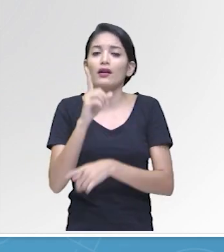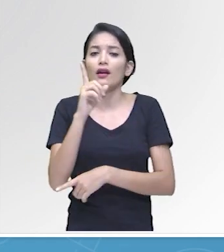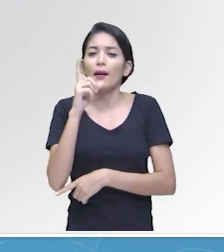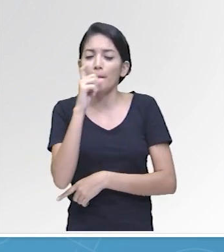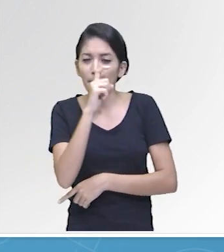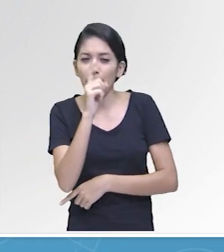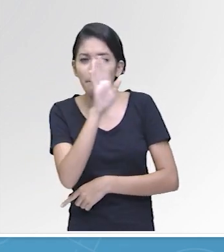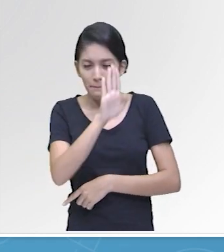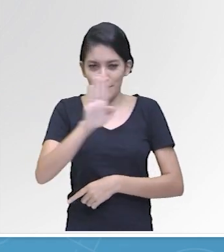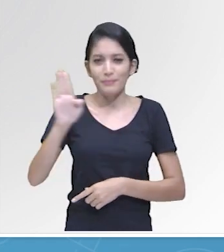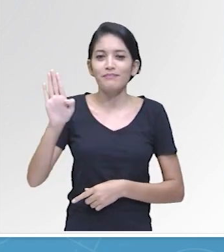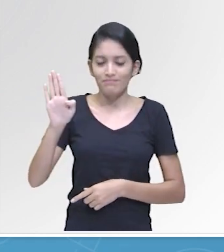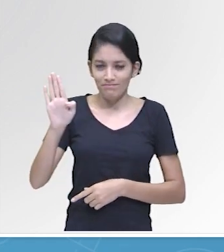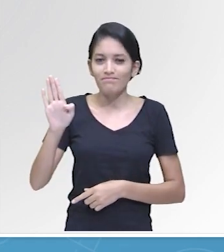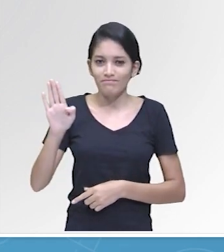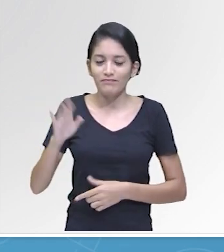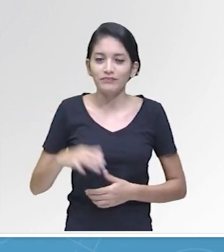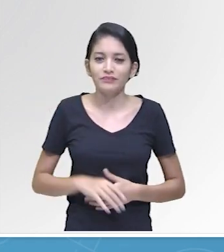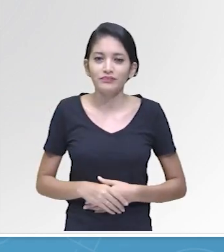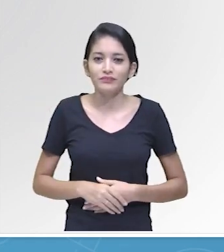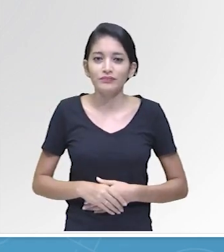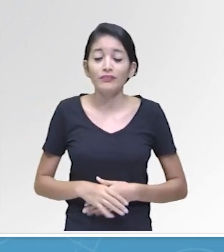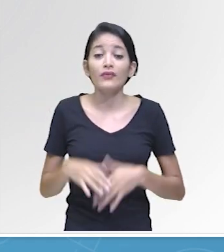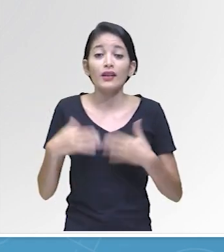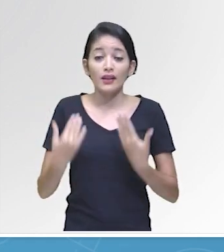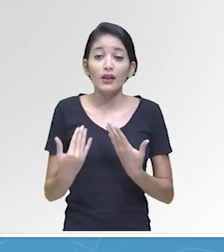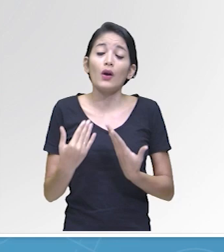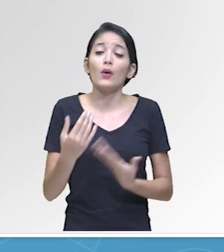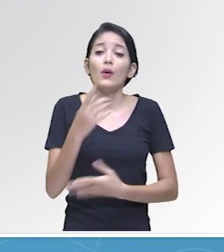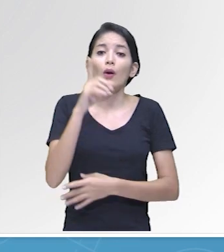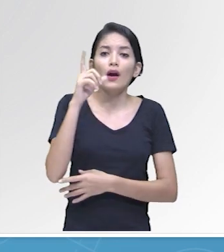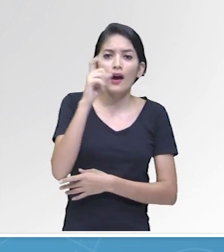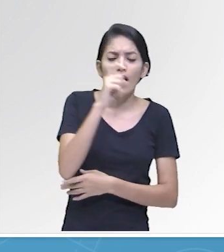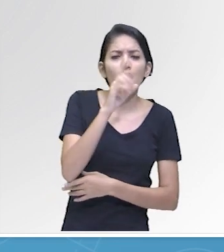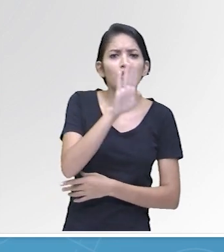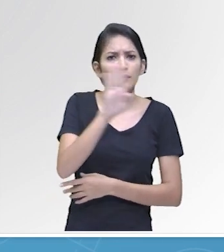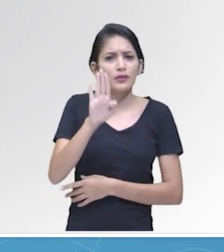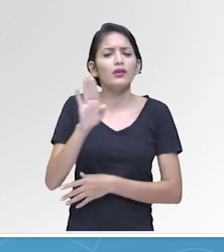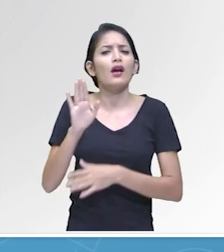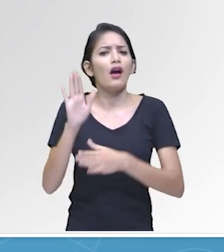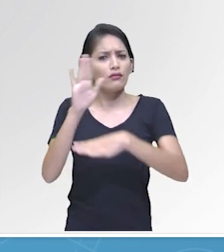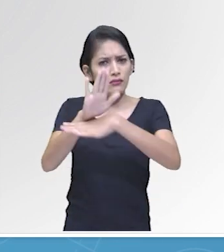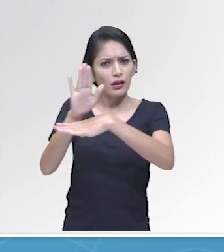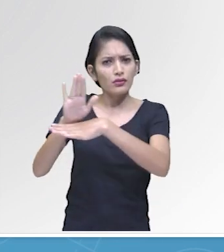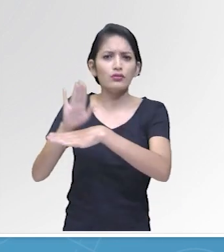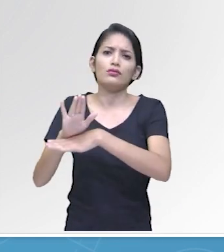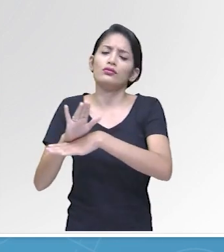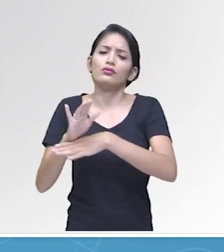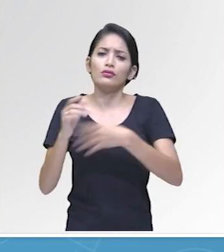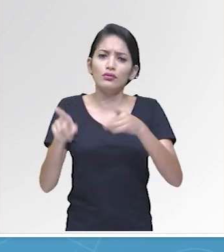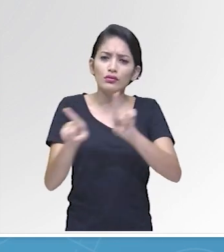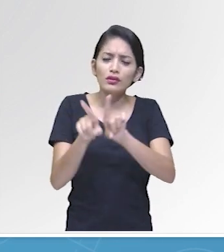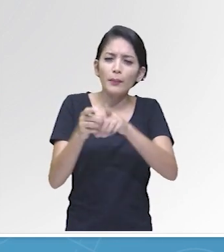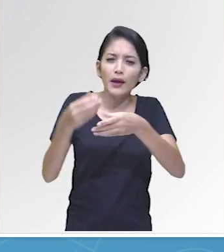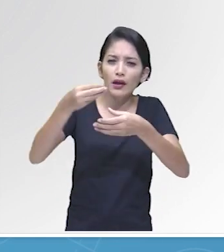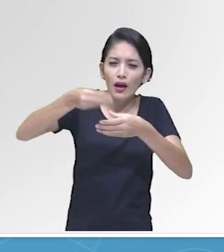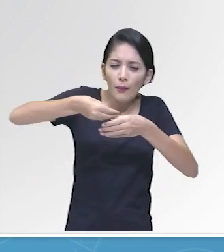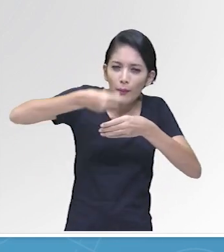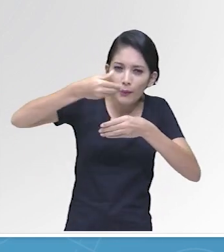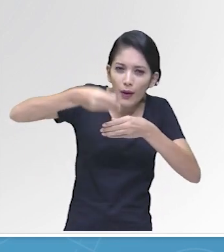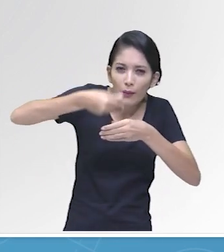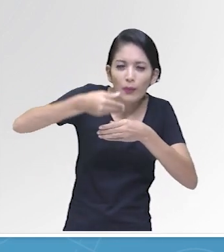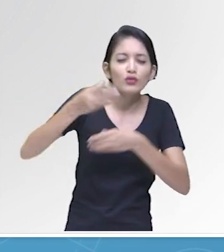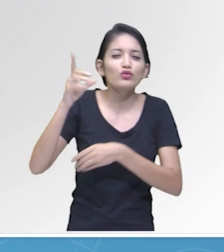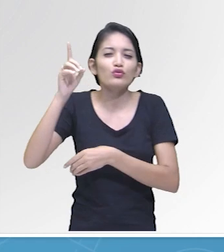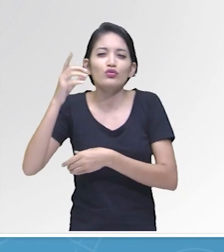ser realizado. Então, assim, as bactérias auxiliam ali na produção do iogurte, aquele nosso iogurte diário, de todo